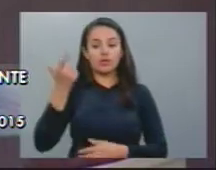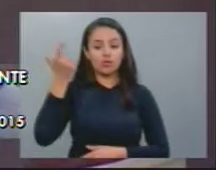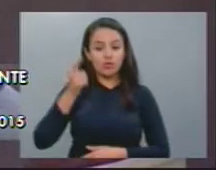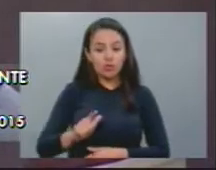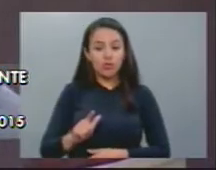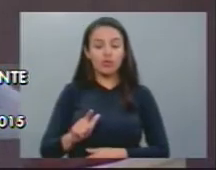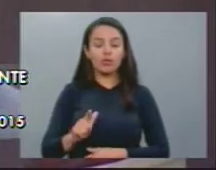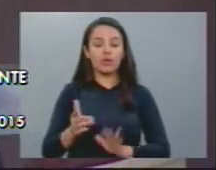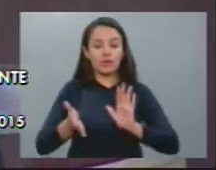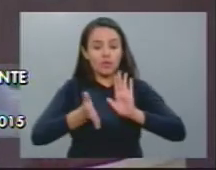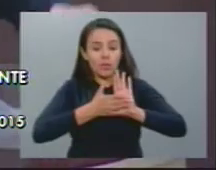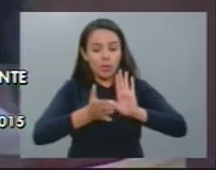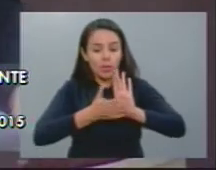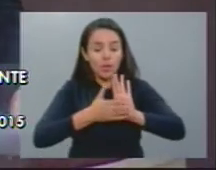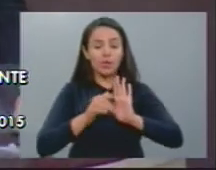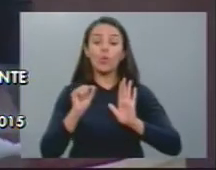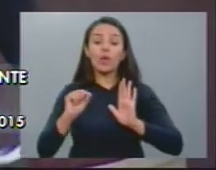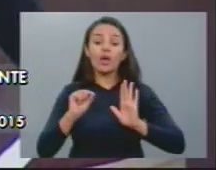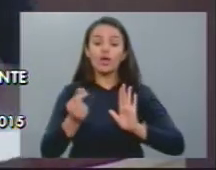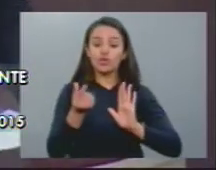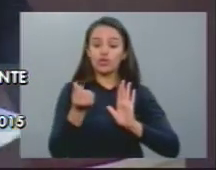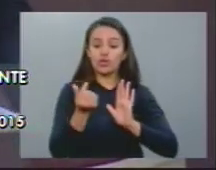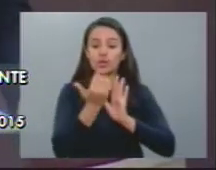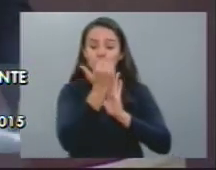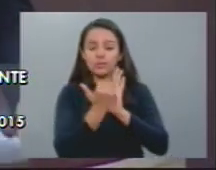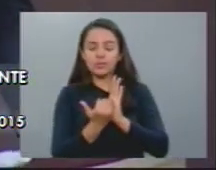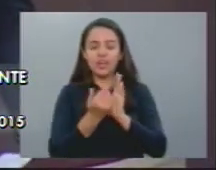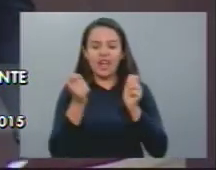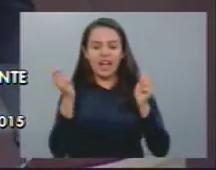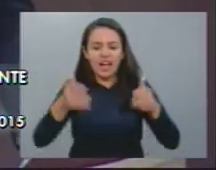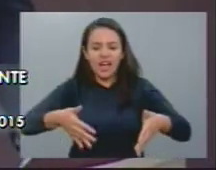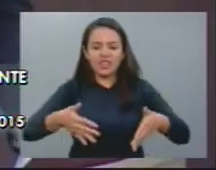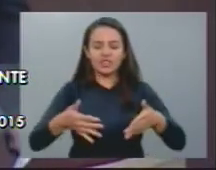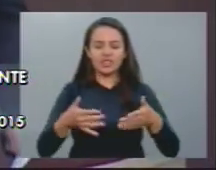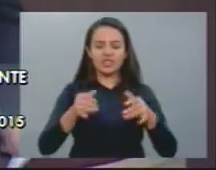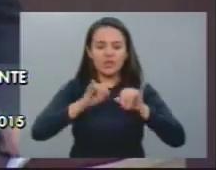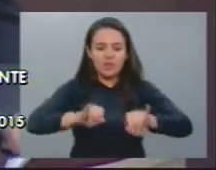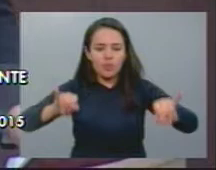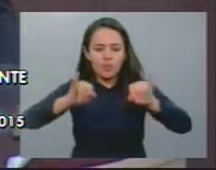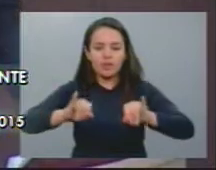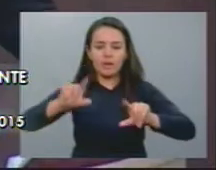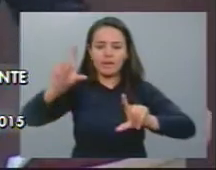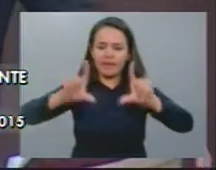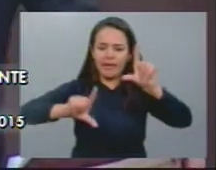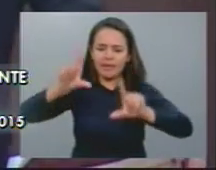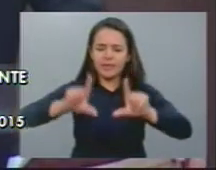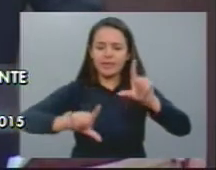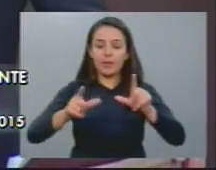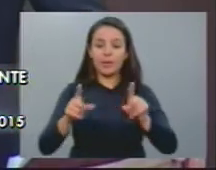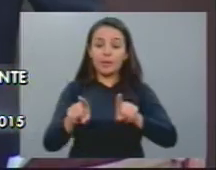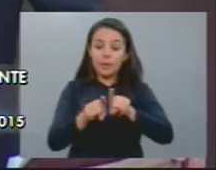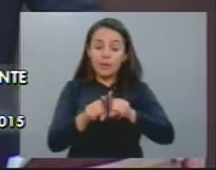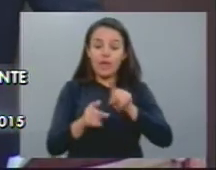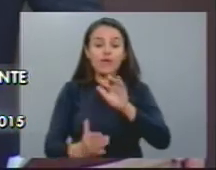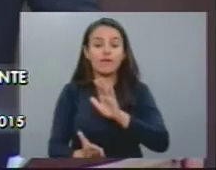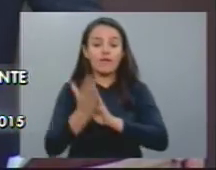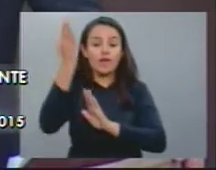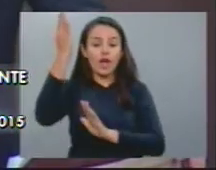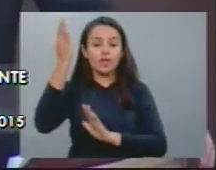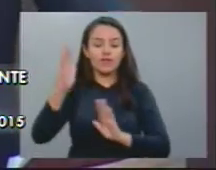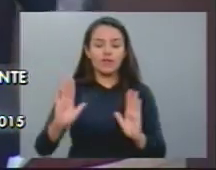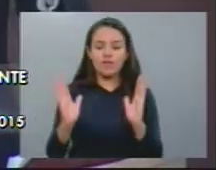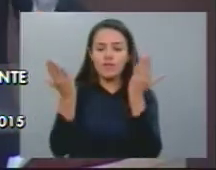estamos propondo a redução da publicidade e dos gastos, deputado Roberto Mesquita, com viagens e